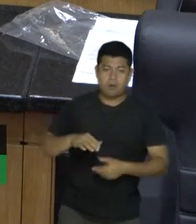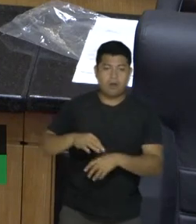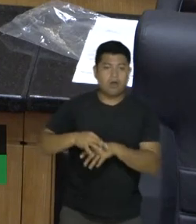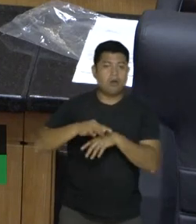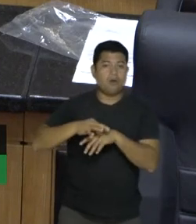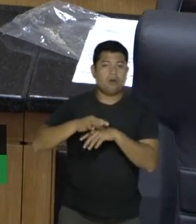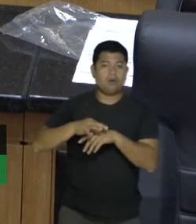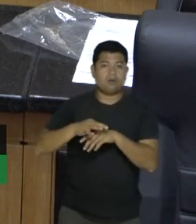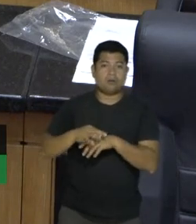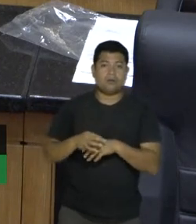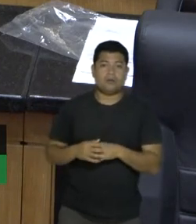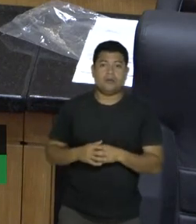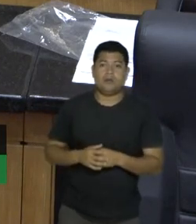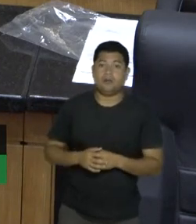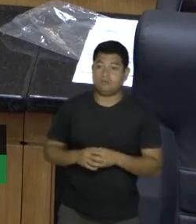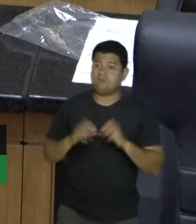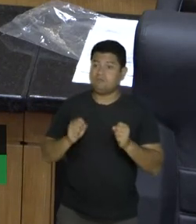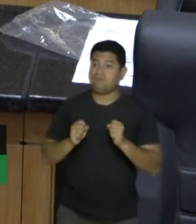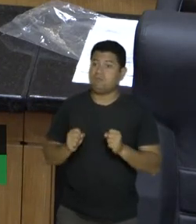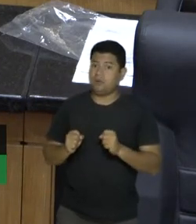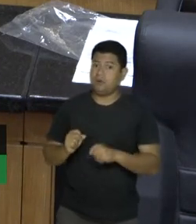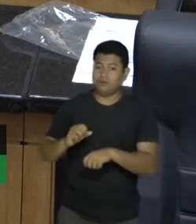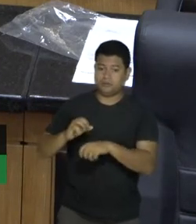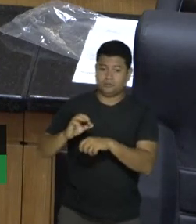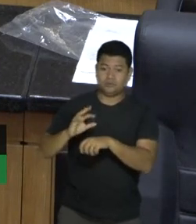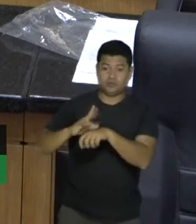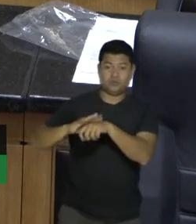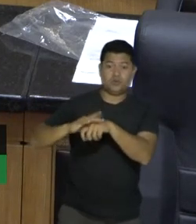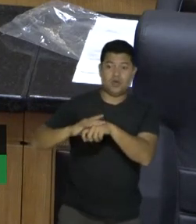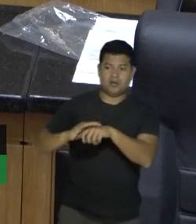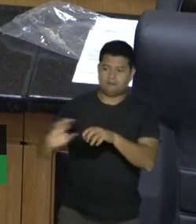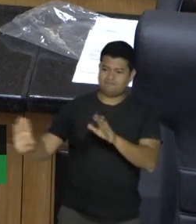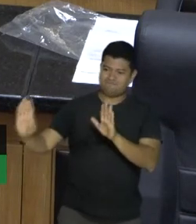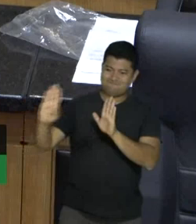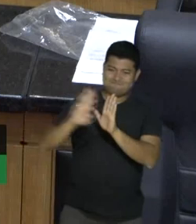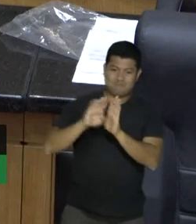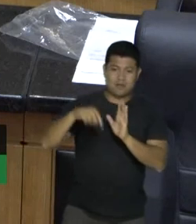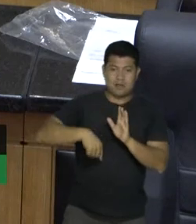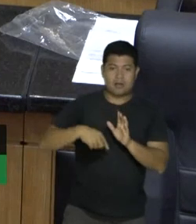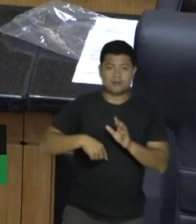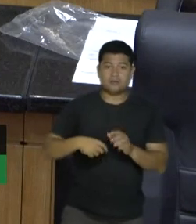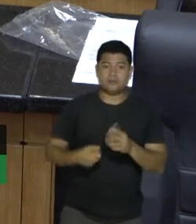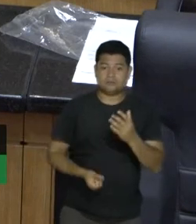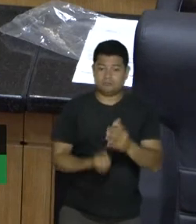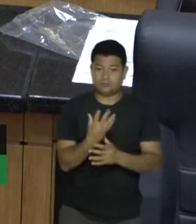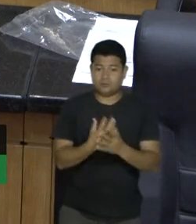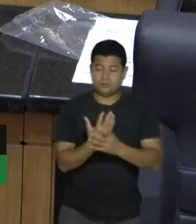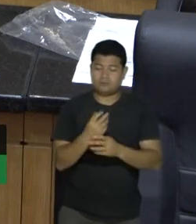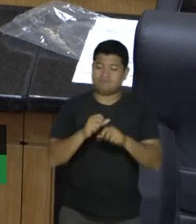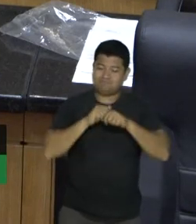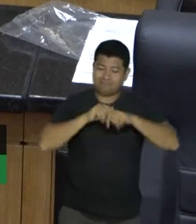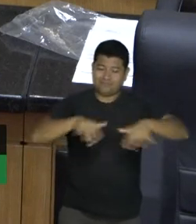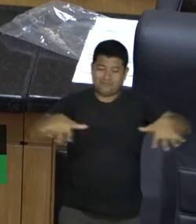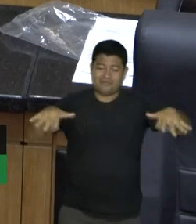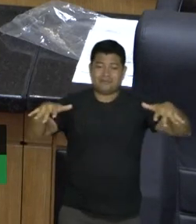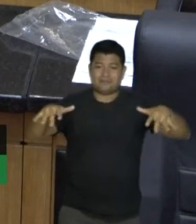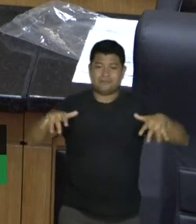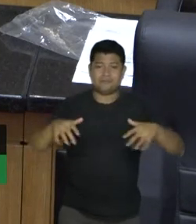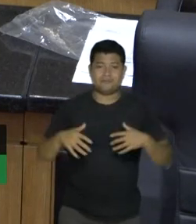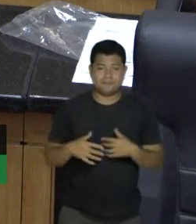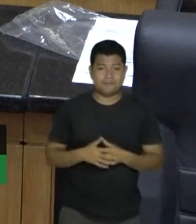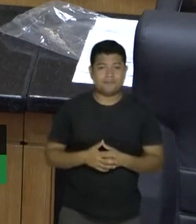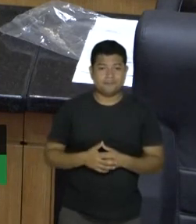o risco de trazermos doenças para nossa produção aqui interna é muito grande então eu tenho a certeza que